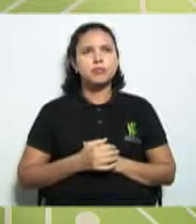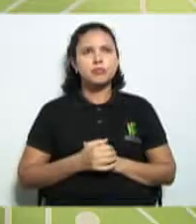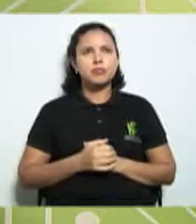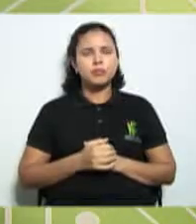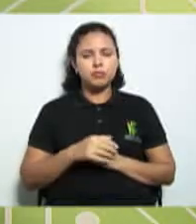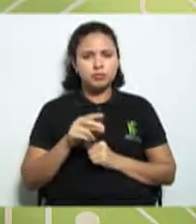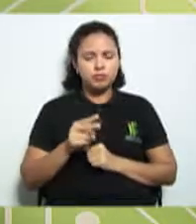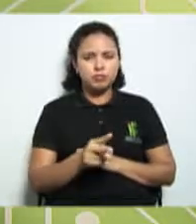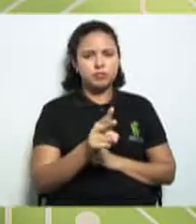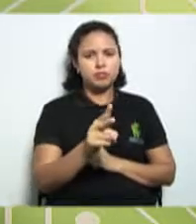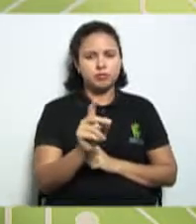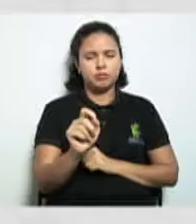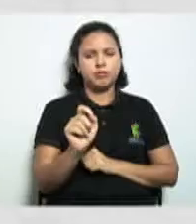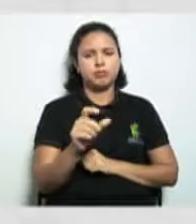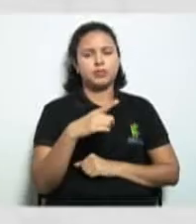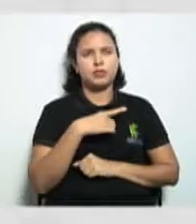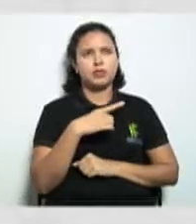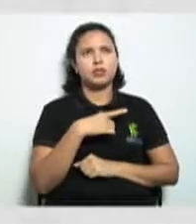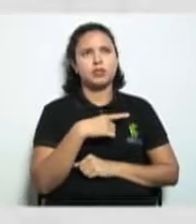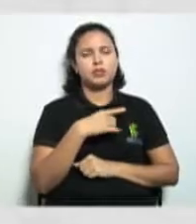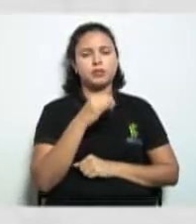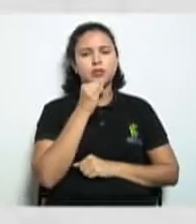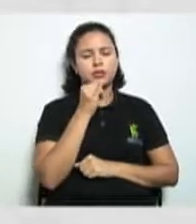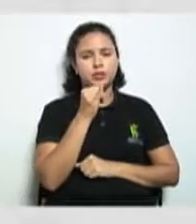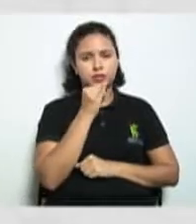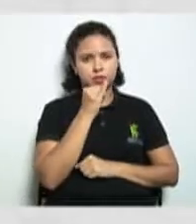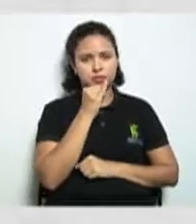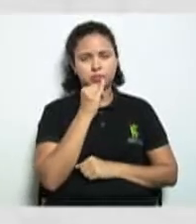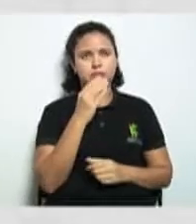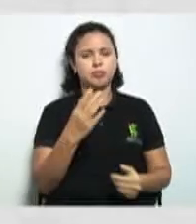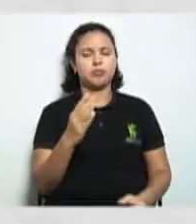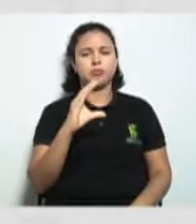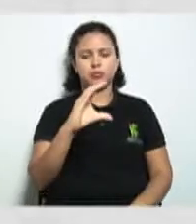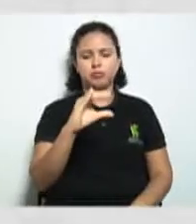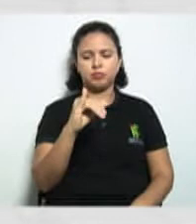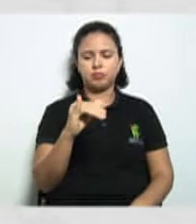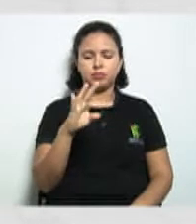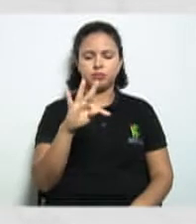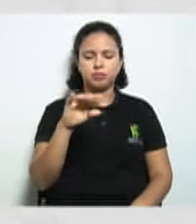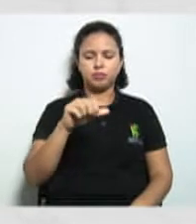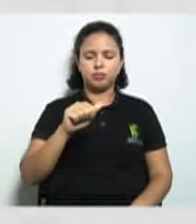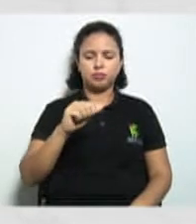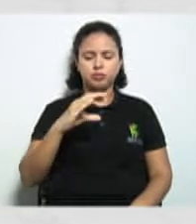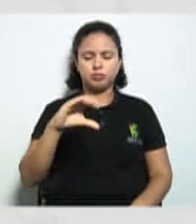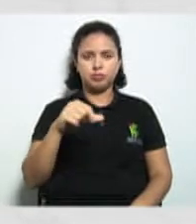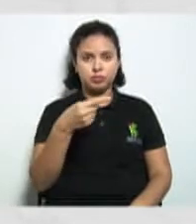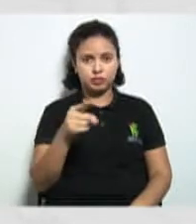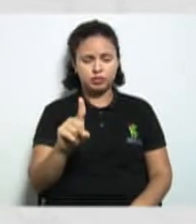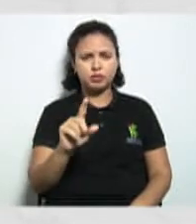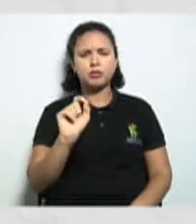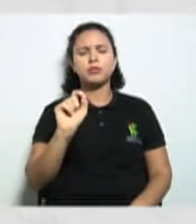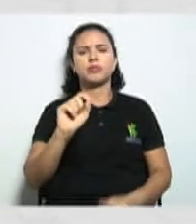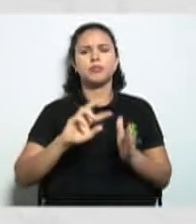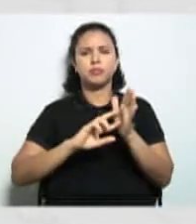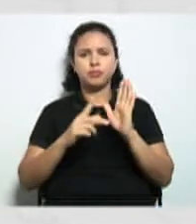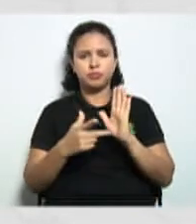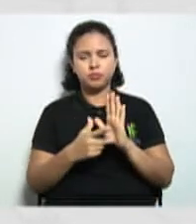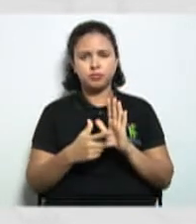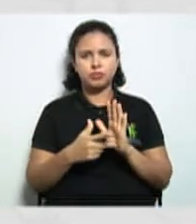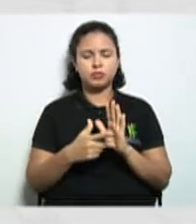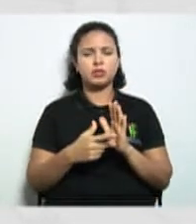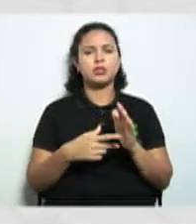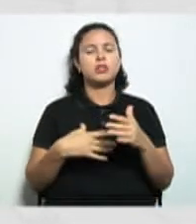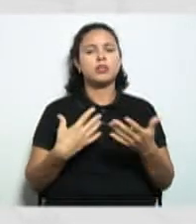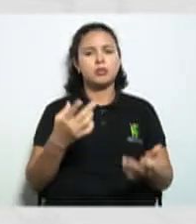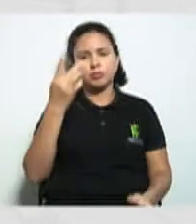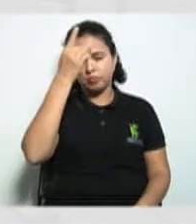Continuando, nós temos aqui para você um exemplo de citação, né? O que é a citação? Olha aqui um exemplo. Quando alguém